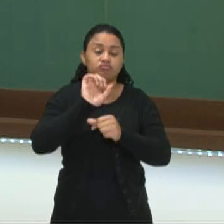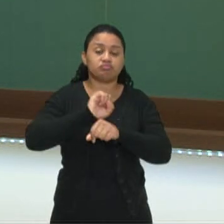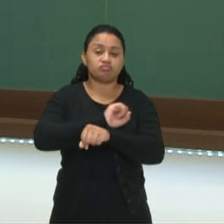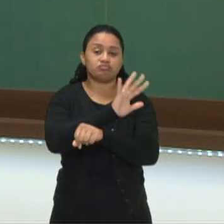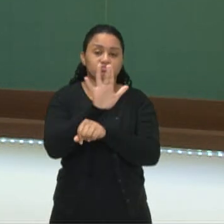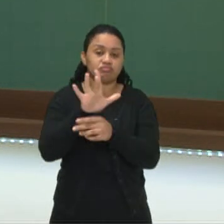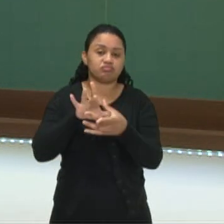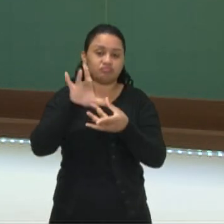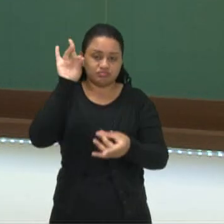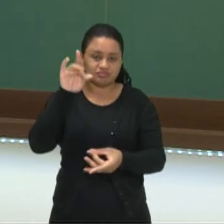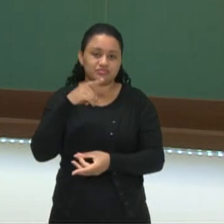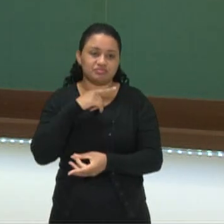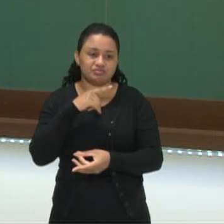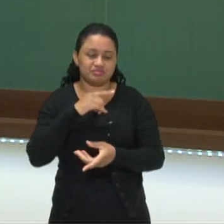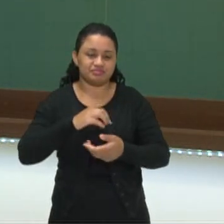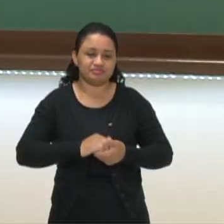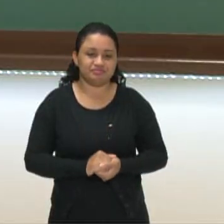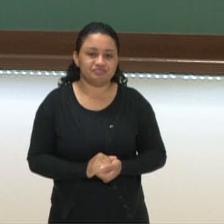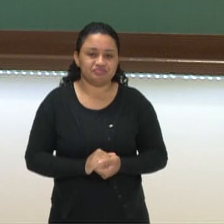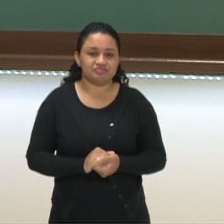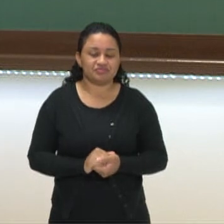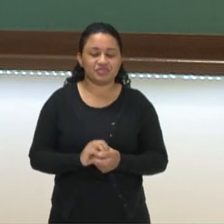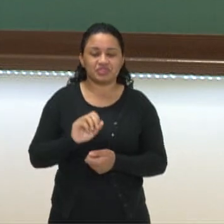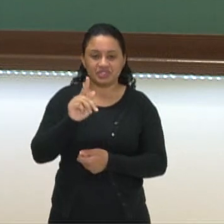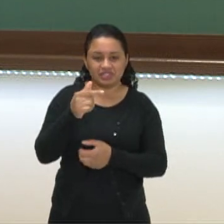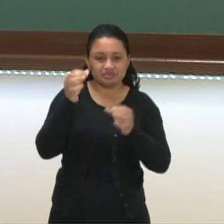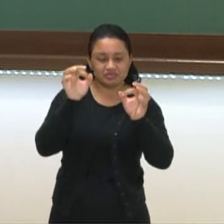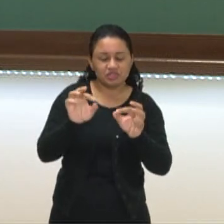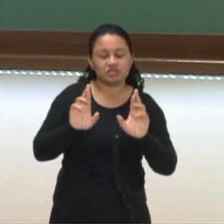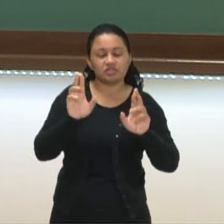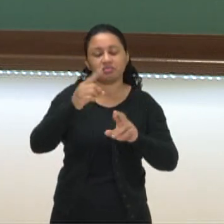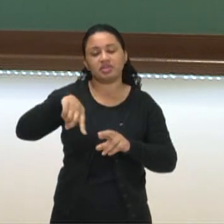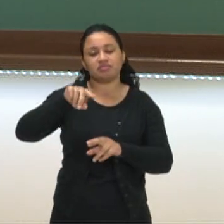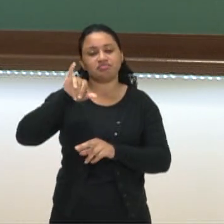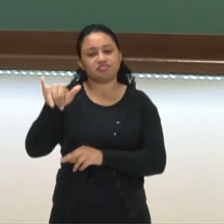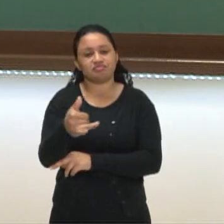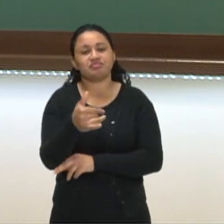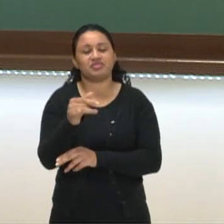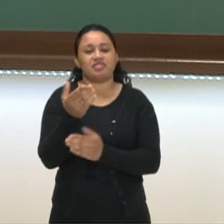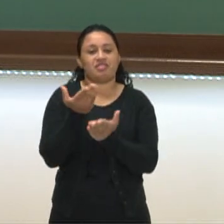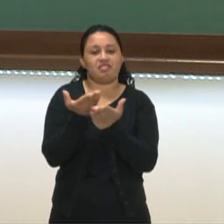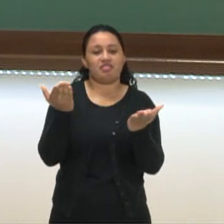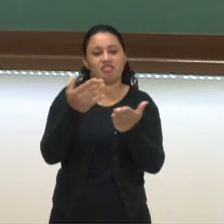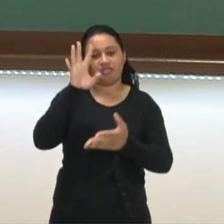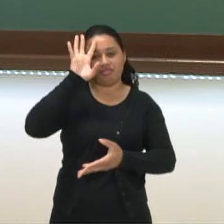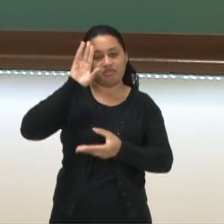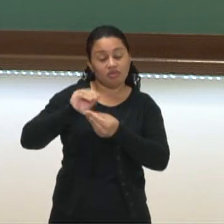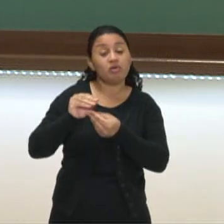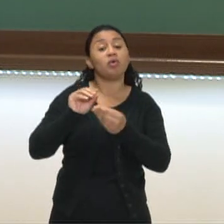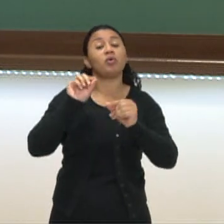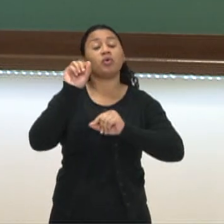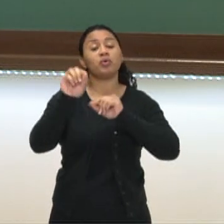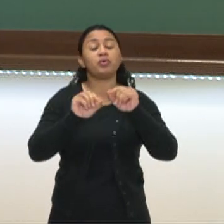do expressionismo abstrato. Beleza, pessoal? Espero que tenha sido proveitoso, espero que vocês tenham entendido